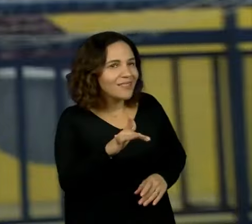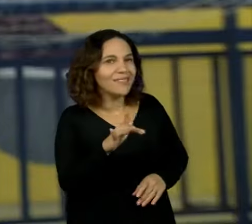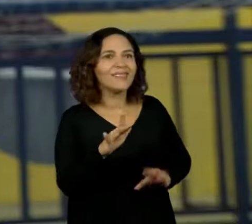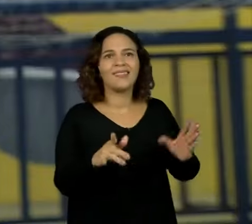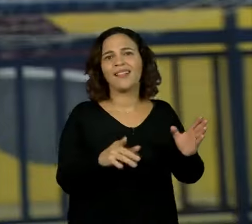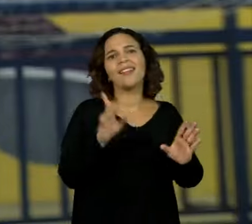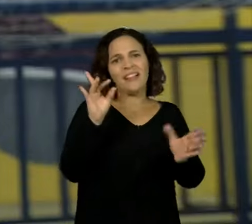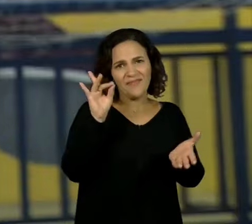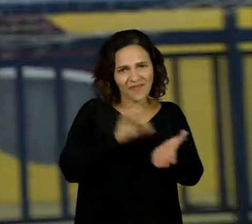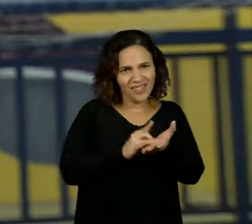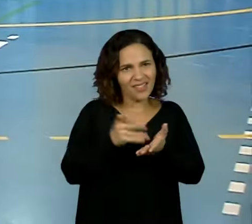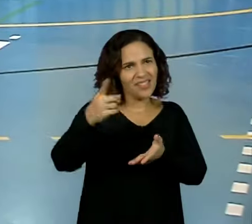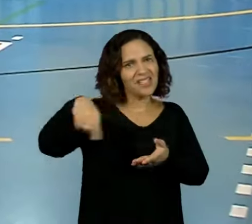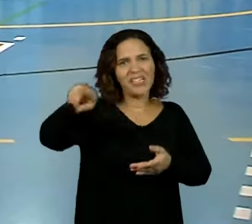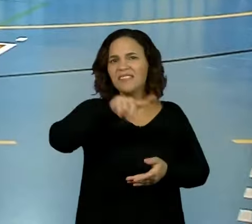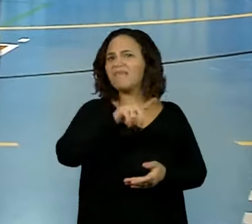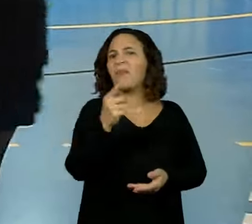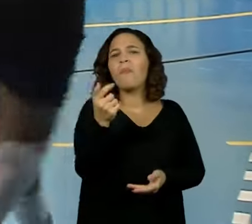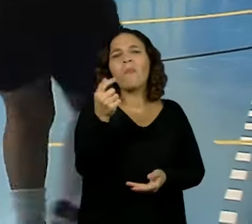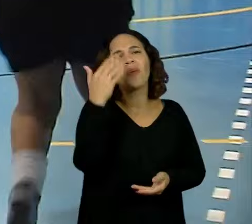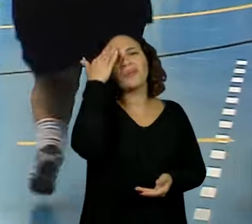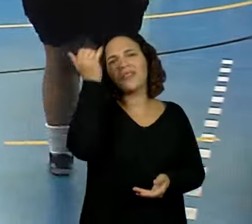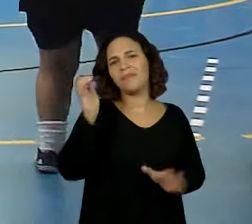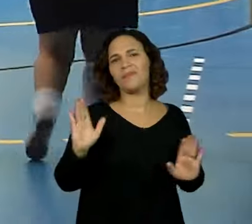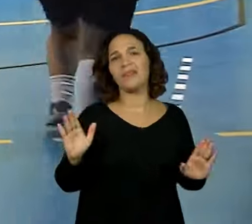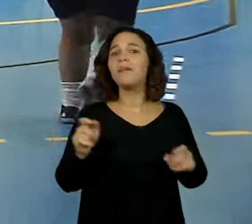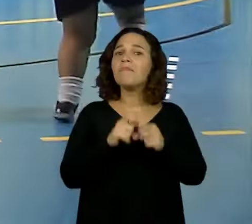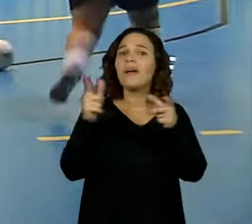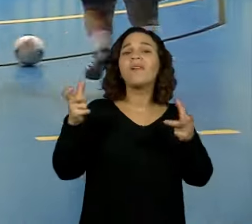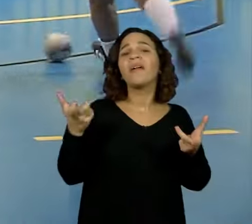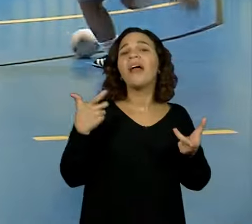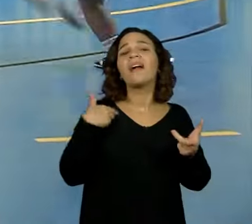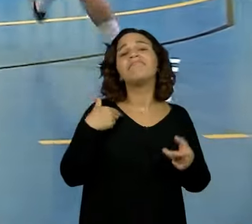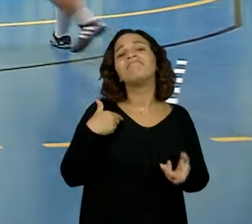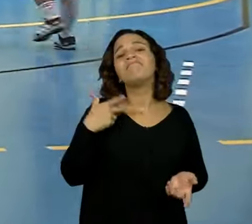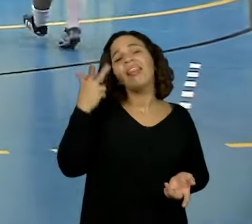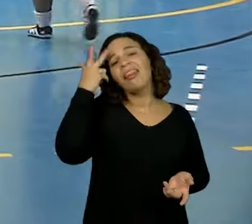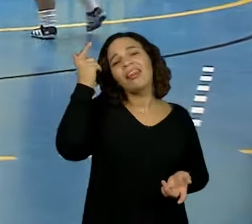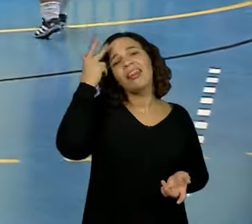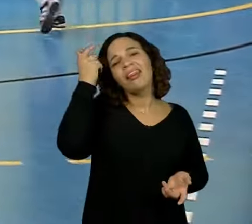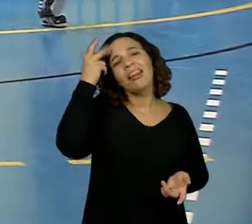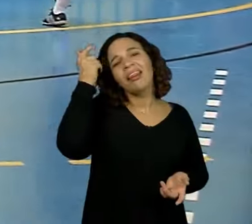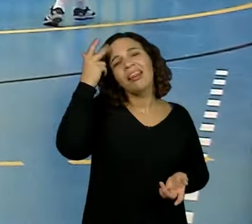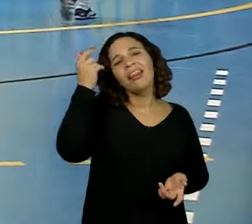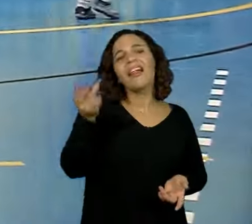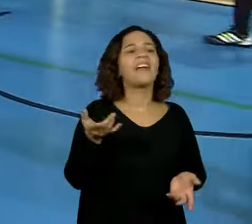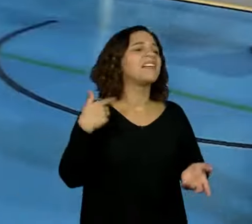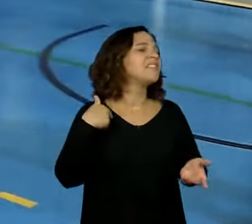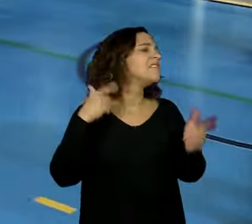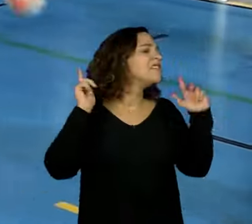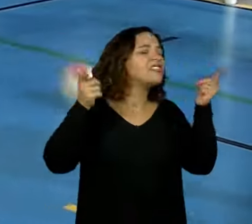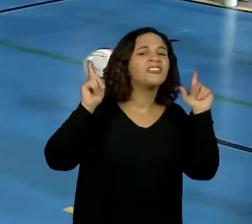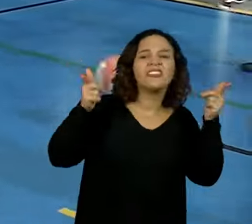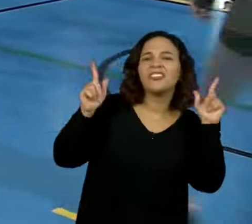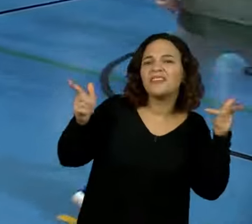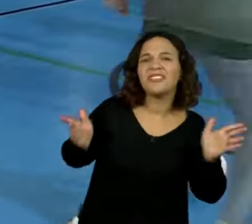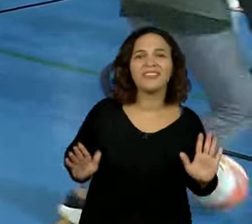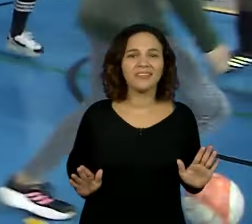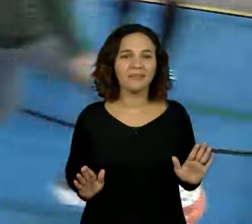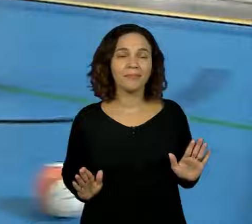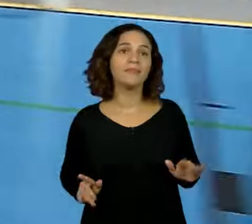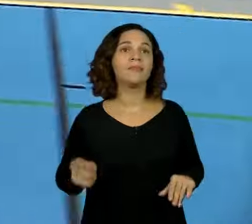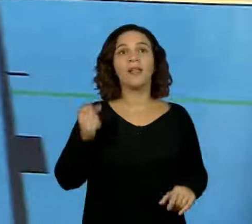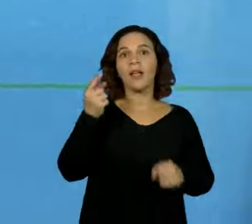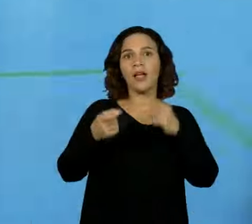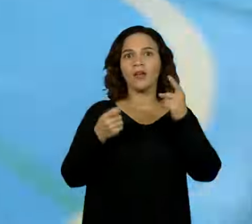poucas aqui sabem mesmo jogar muito. A maioria vem por prazer, pra sair da rotina, né? Então, as que não sabem, elas chegam